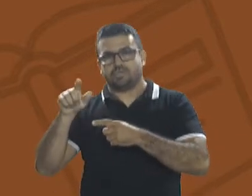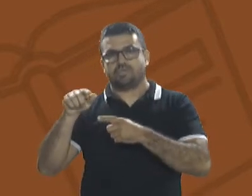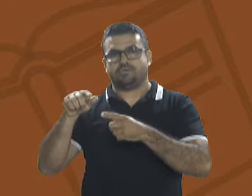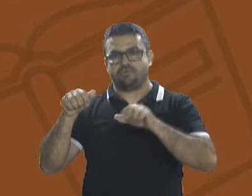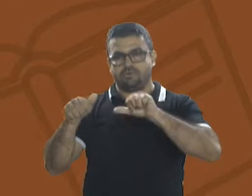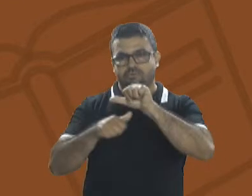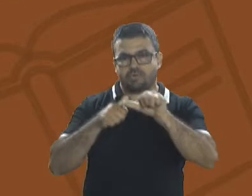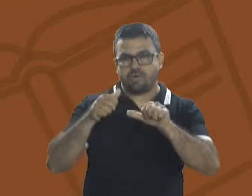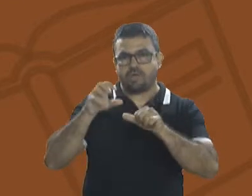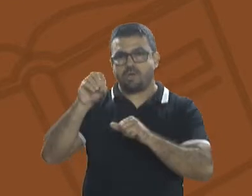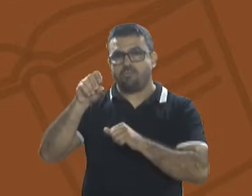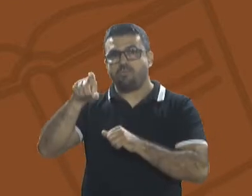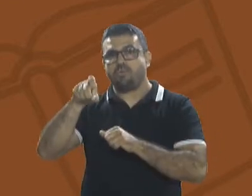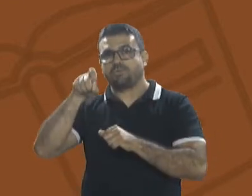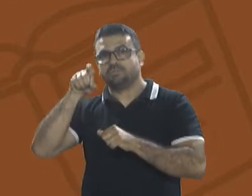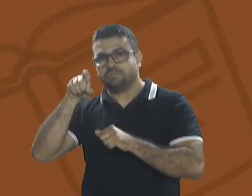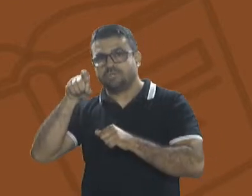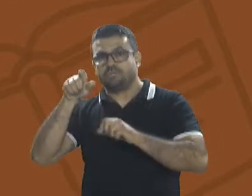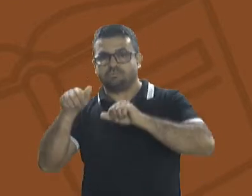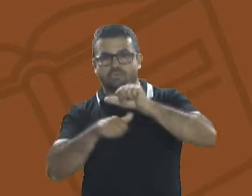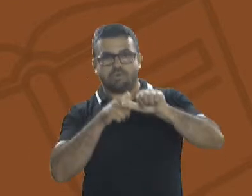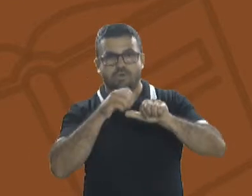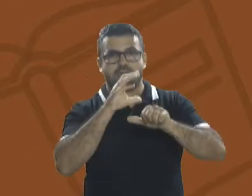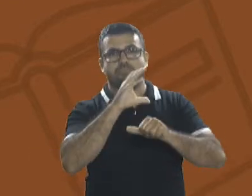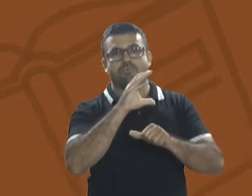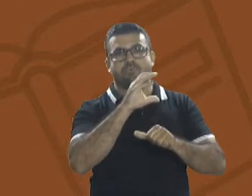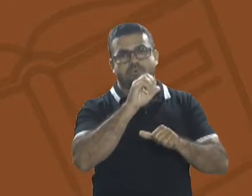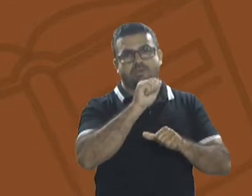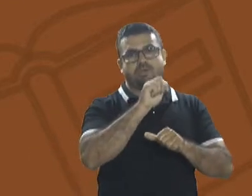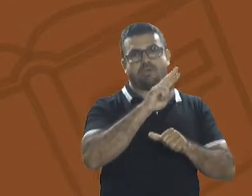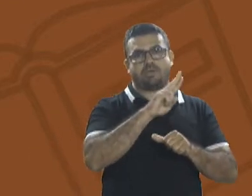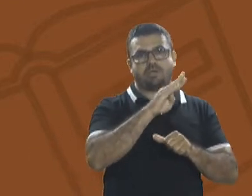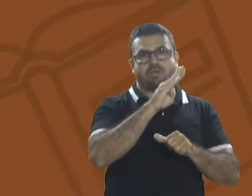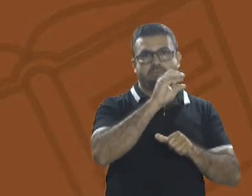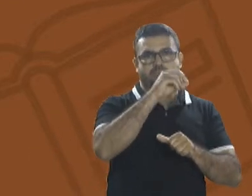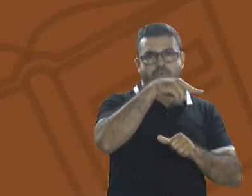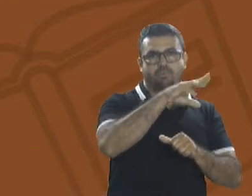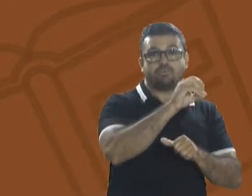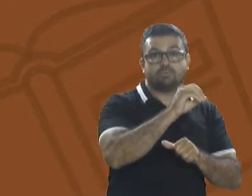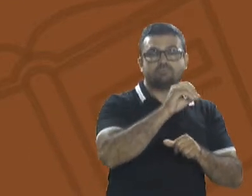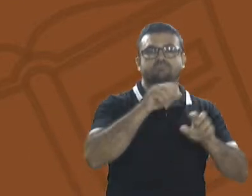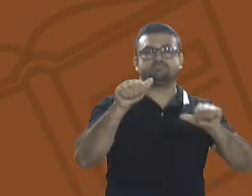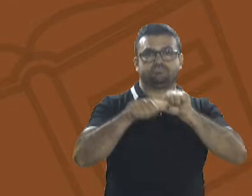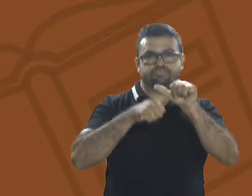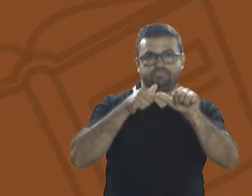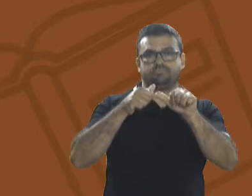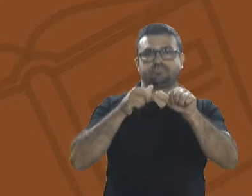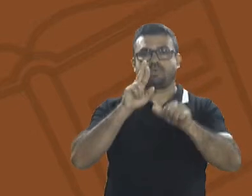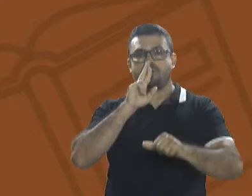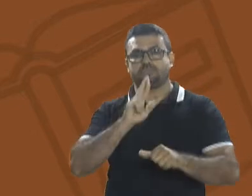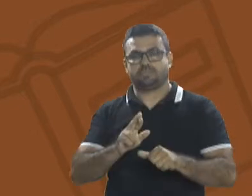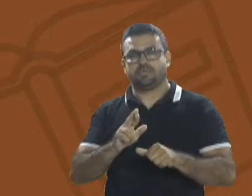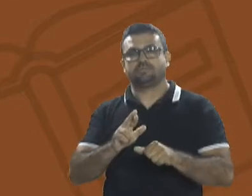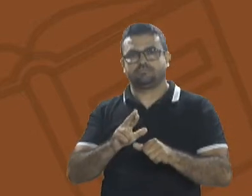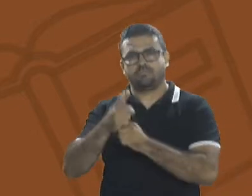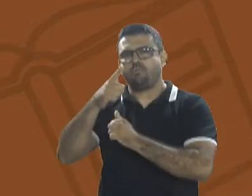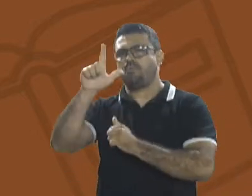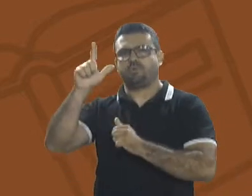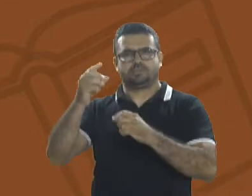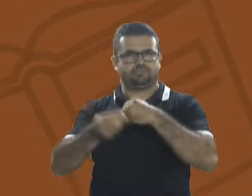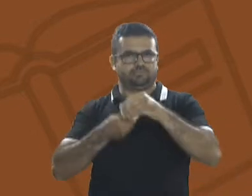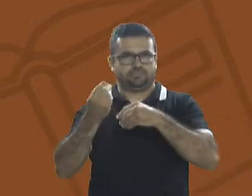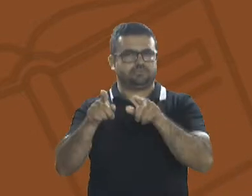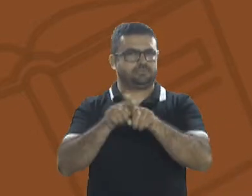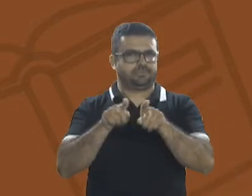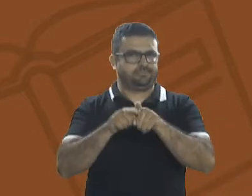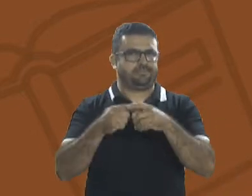trocar o oxigênio com o gás carbônico, que é o produto da reação dessa respiração, né? Além de outras substâncias que a gente vai ver